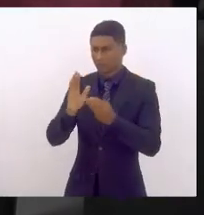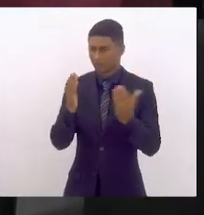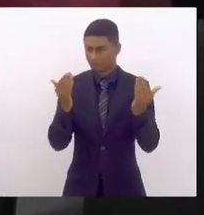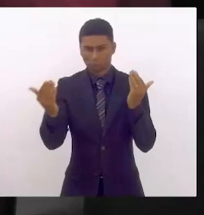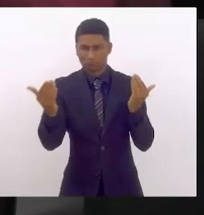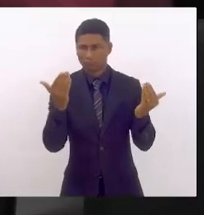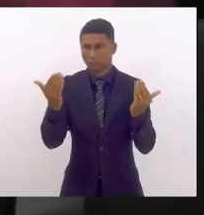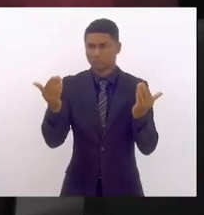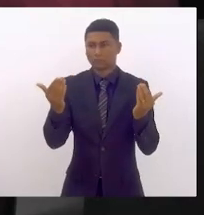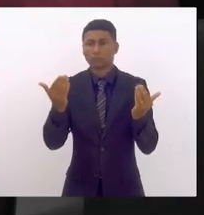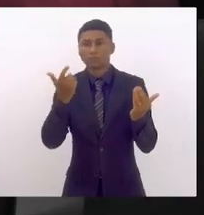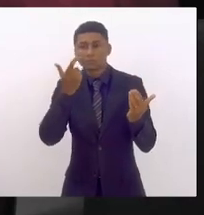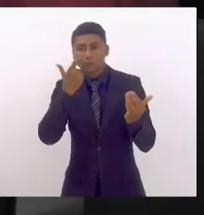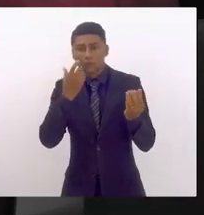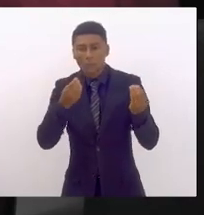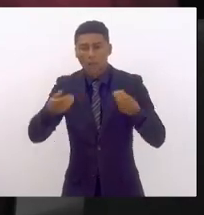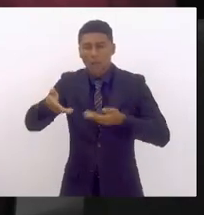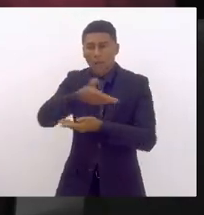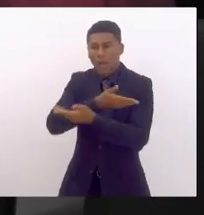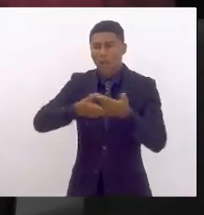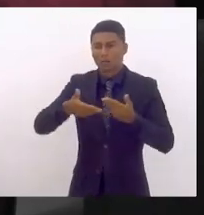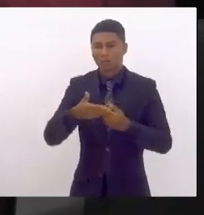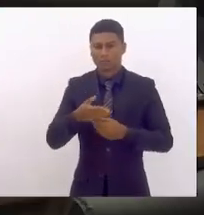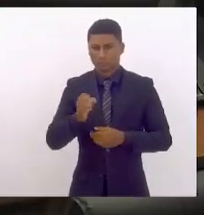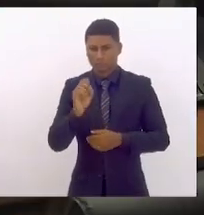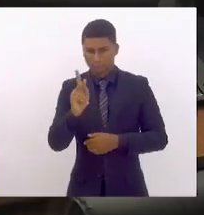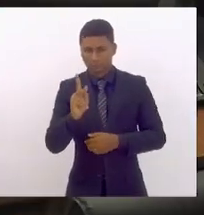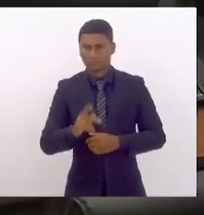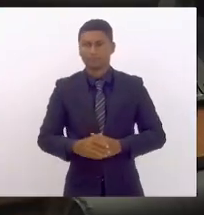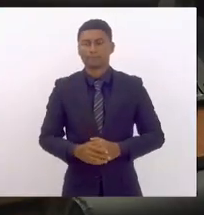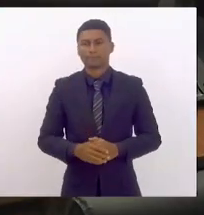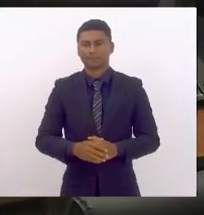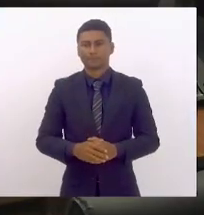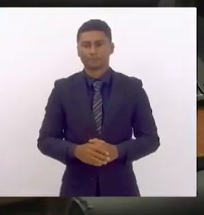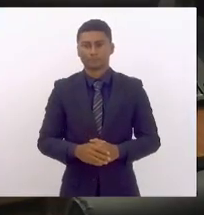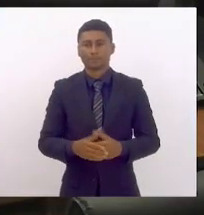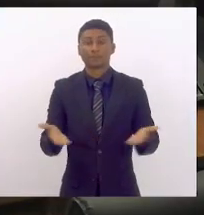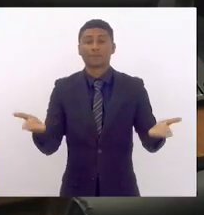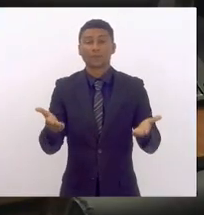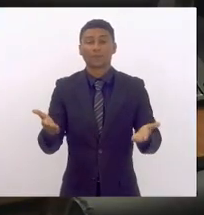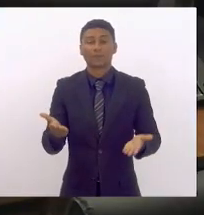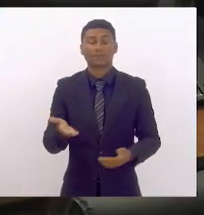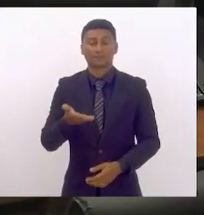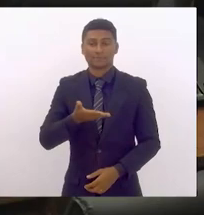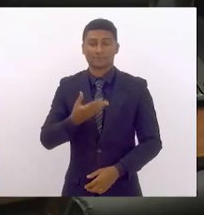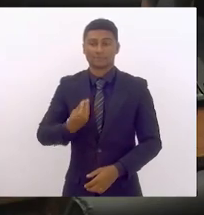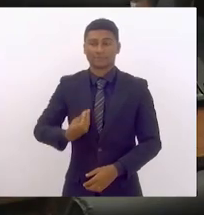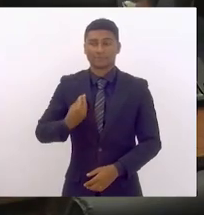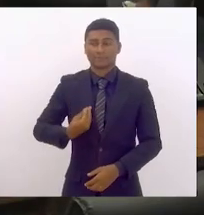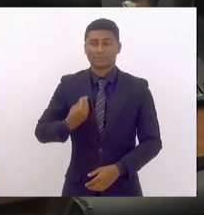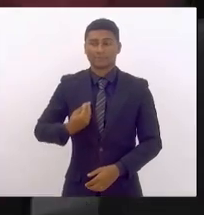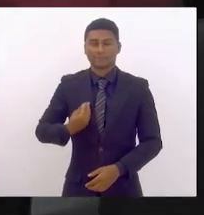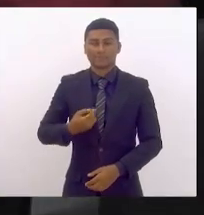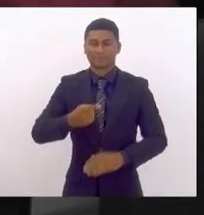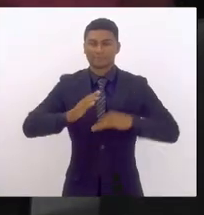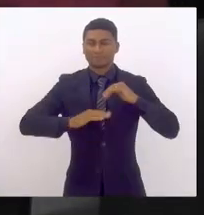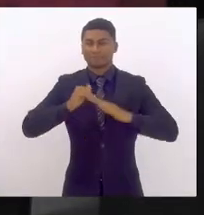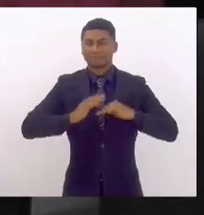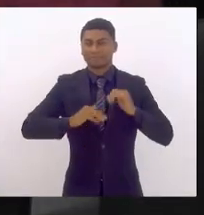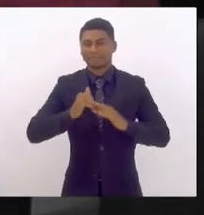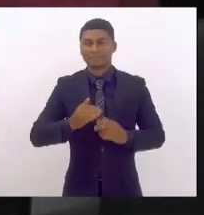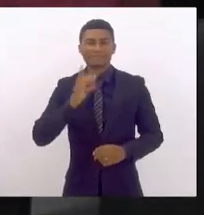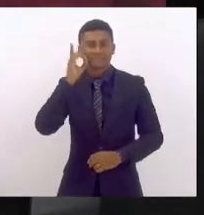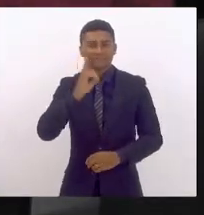e vamos socializar A análise fiquem agora com a presença da sempre competente